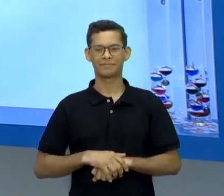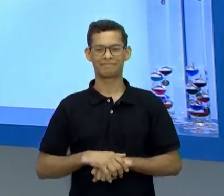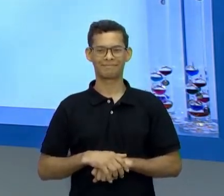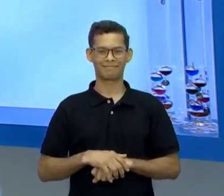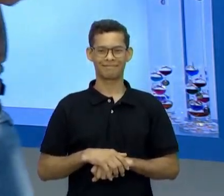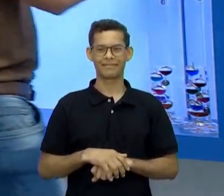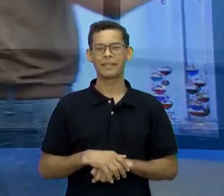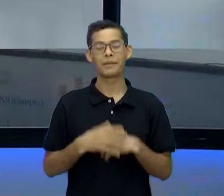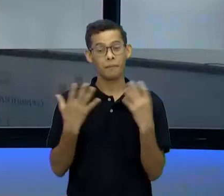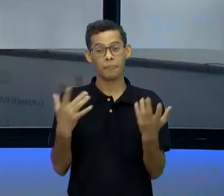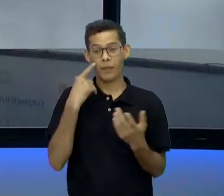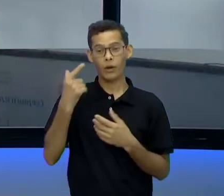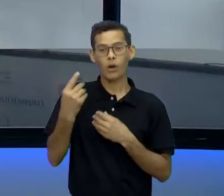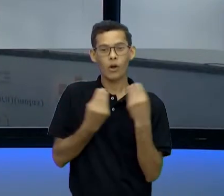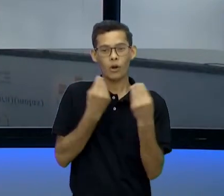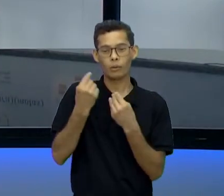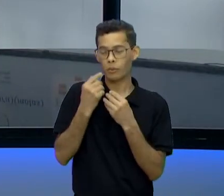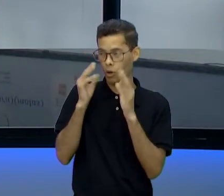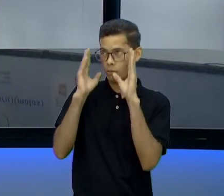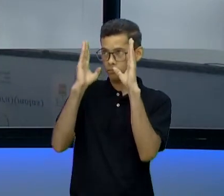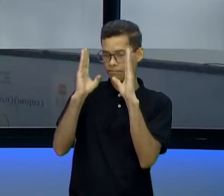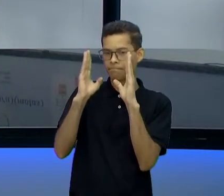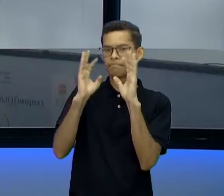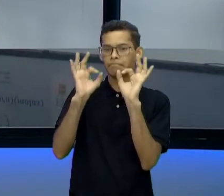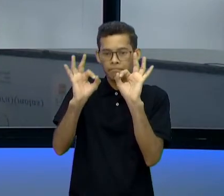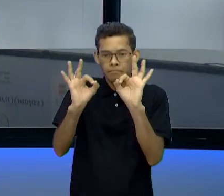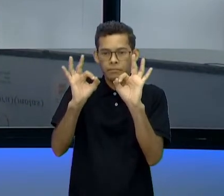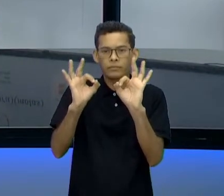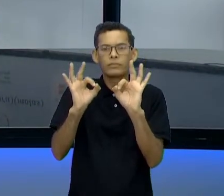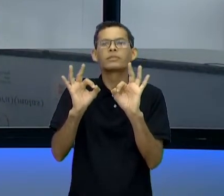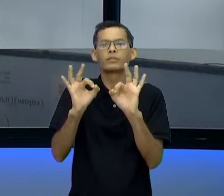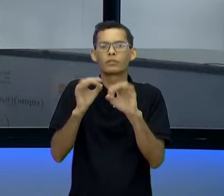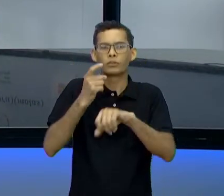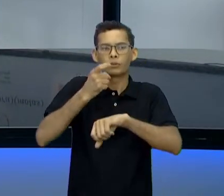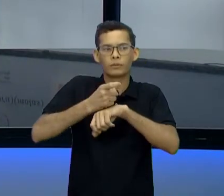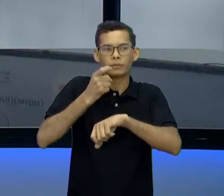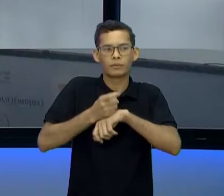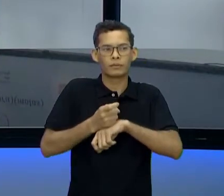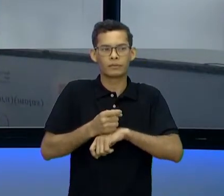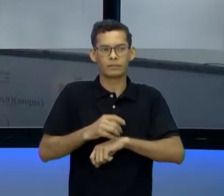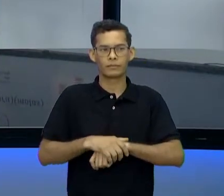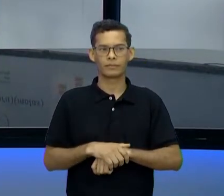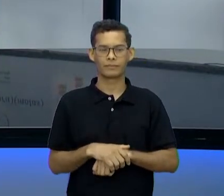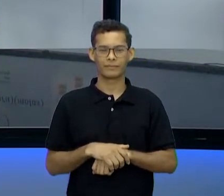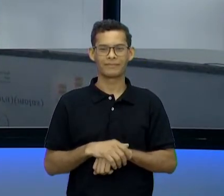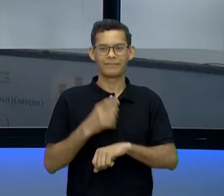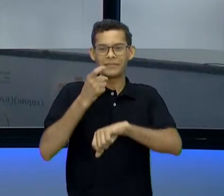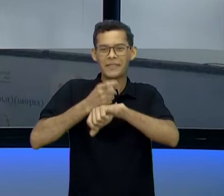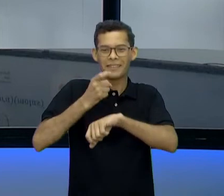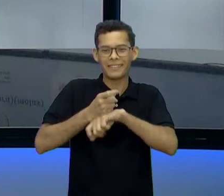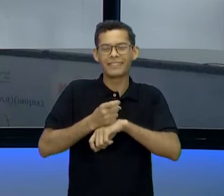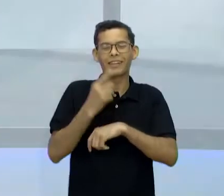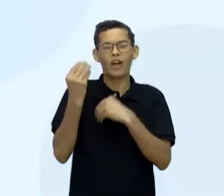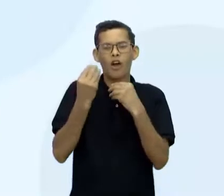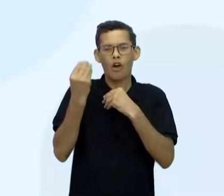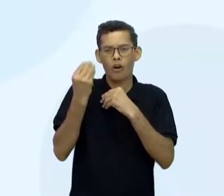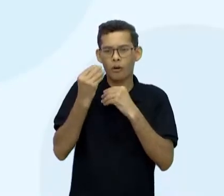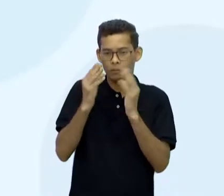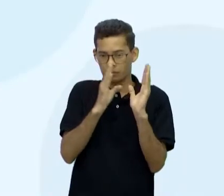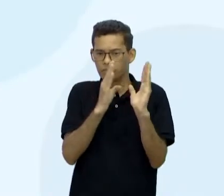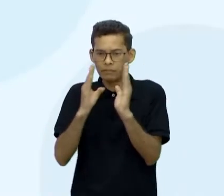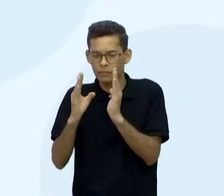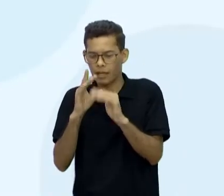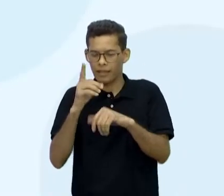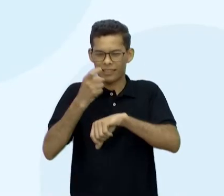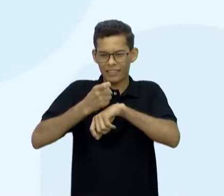Ó, eu tô aqui. Aí eu falei, ó, densidade é massa sobre volume. Tá aqui. Então, continuando. Então, densidade é